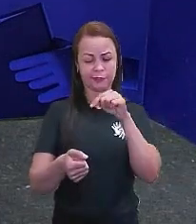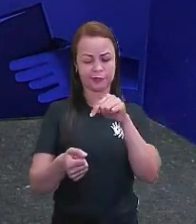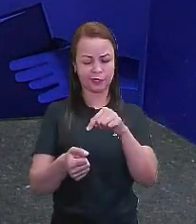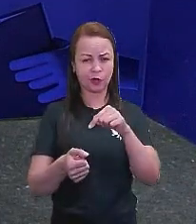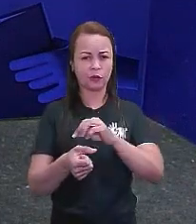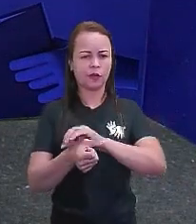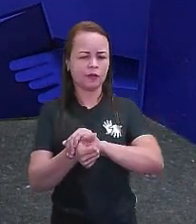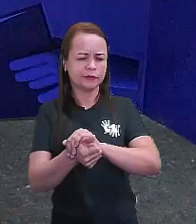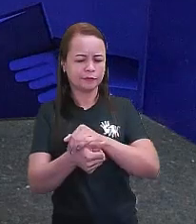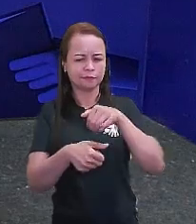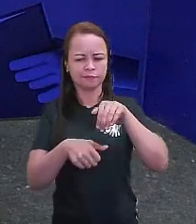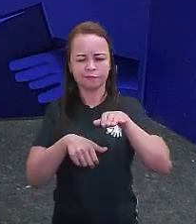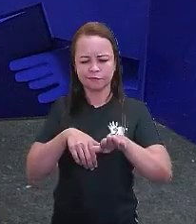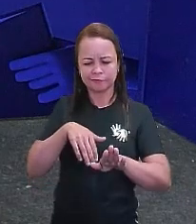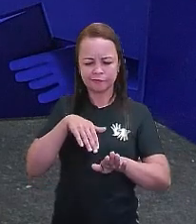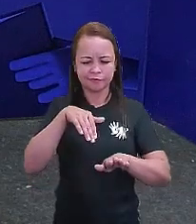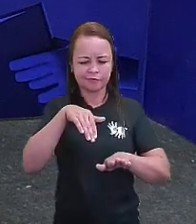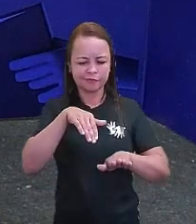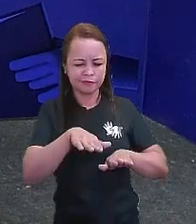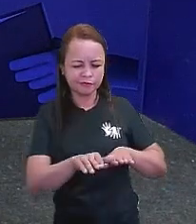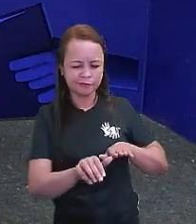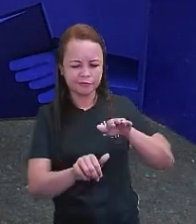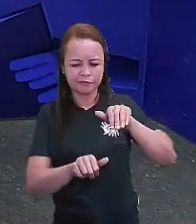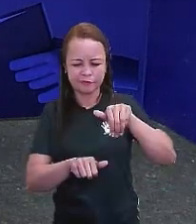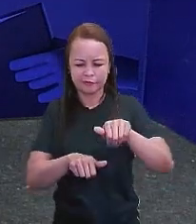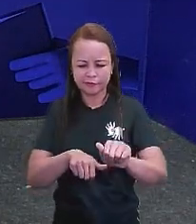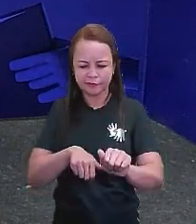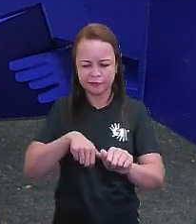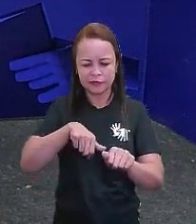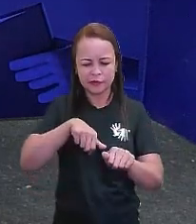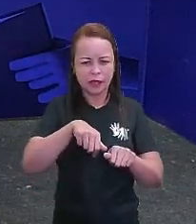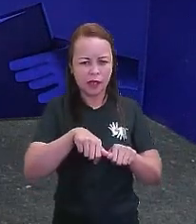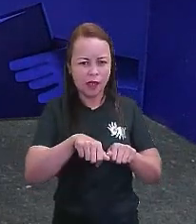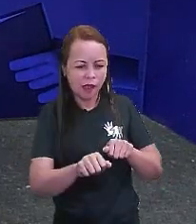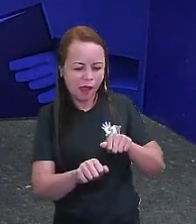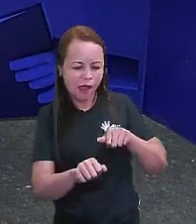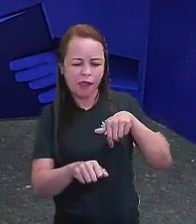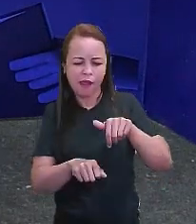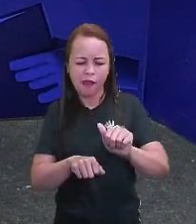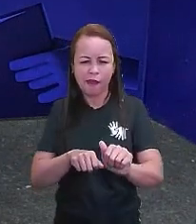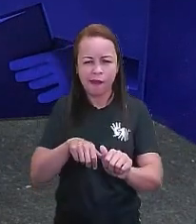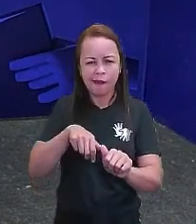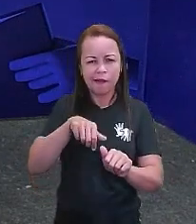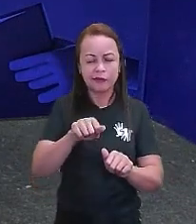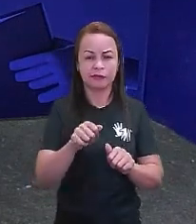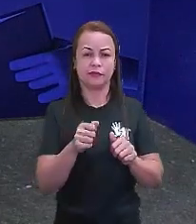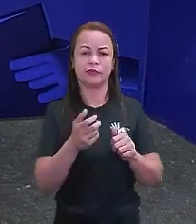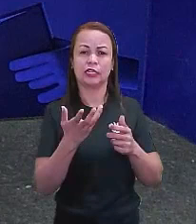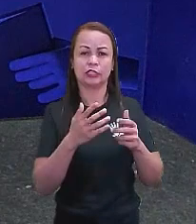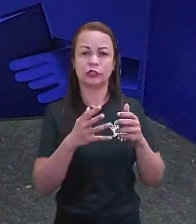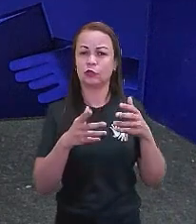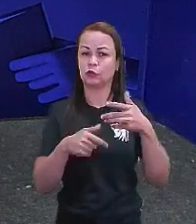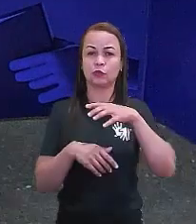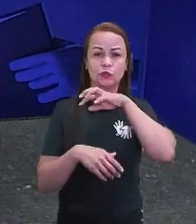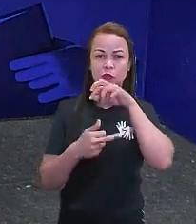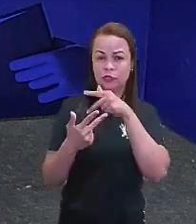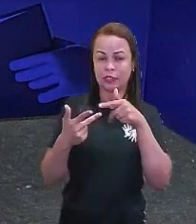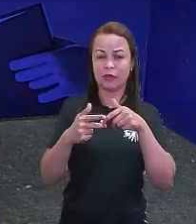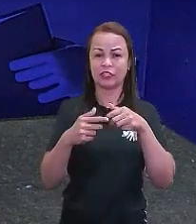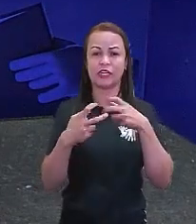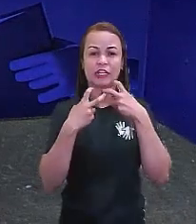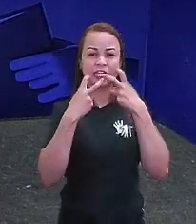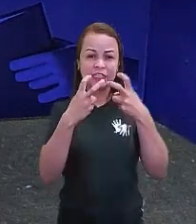tempo, bem devagar, foi no seu momento. Todo mundo gritava: